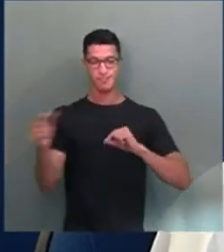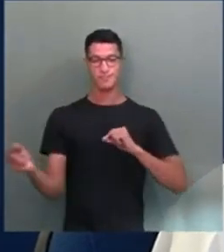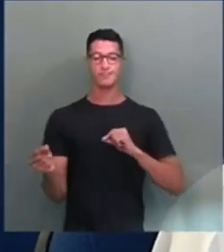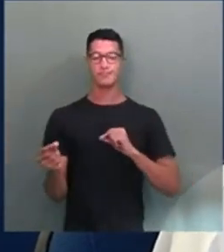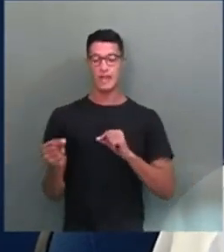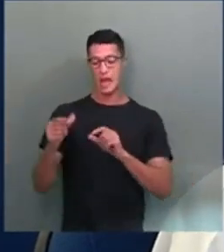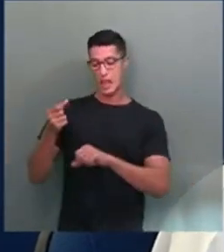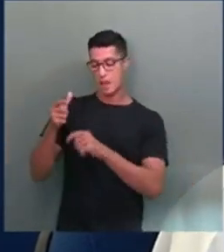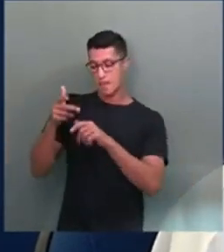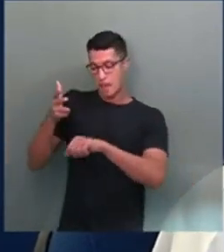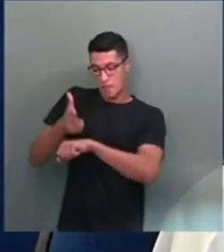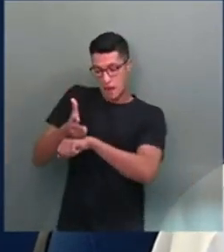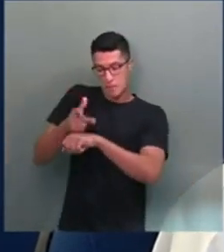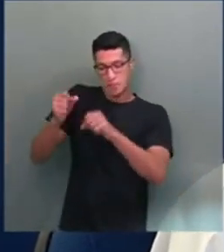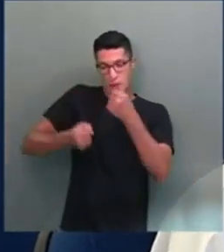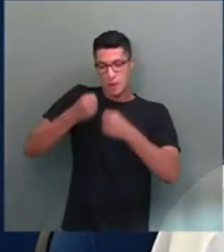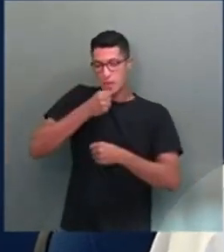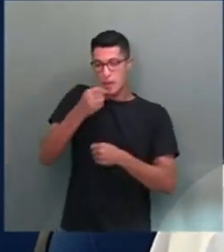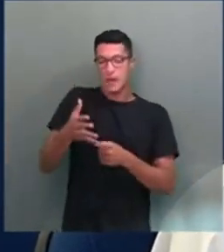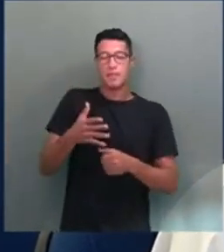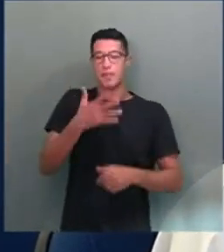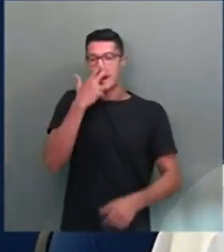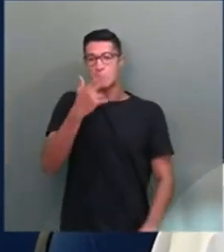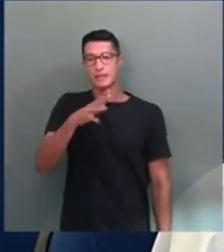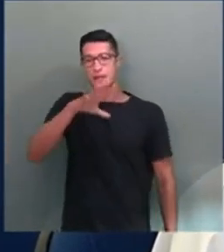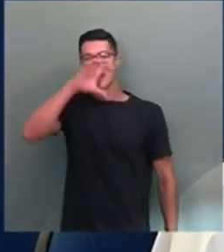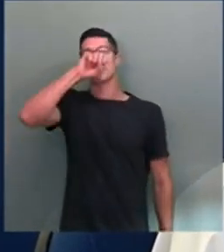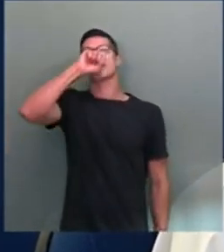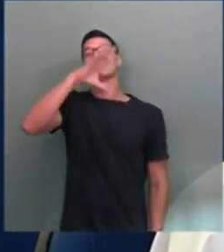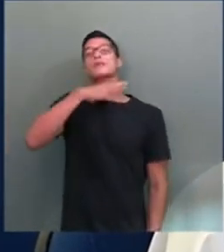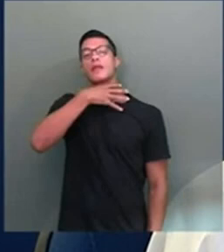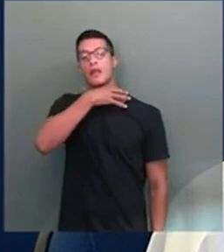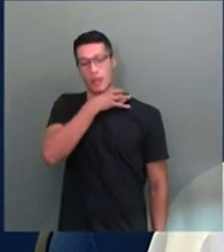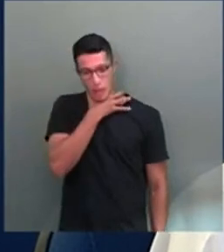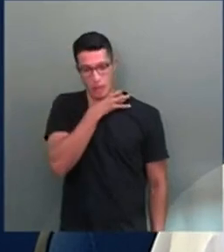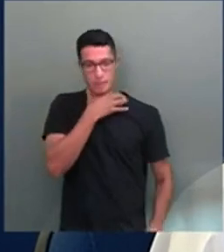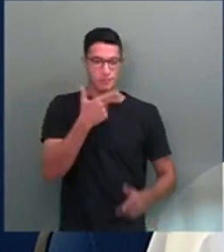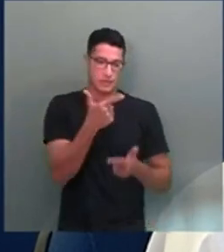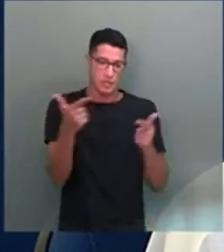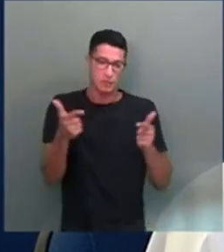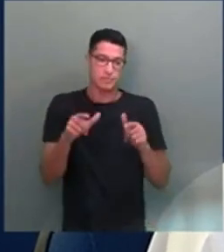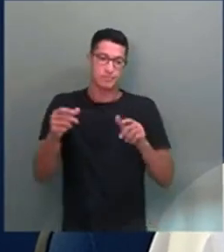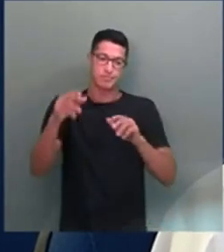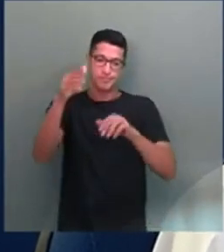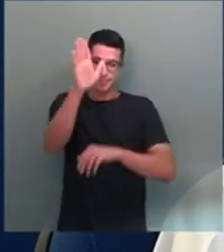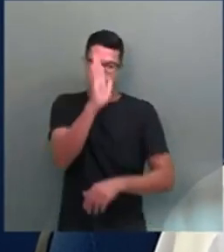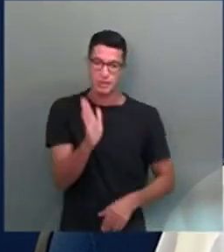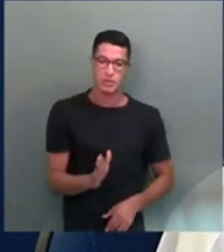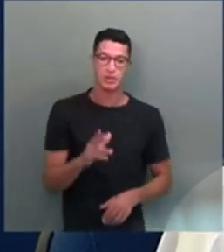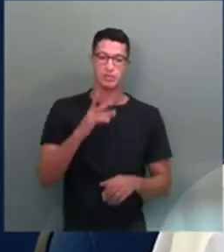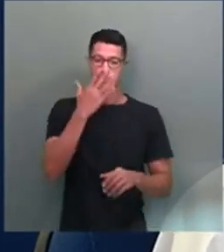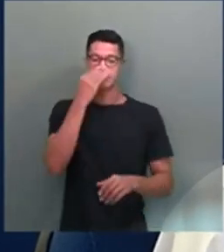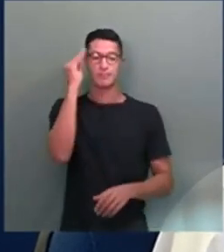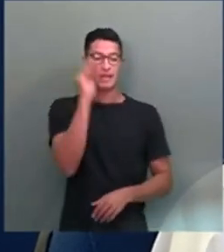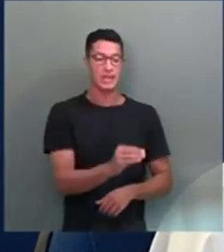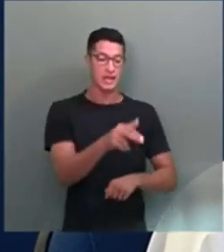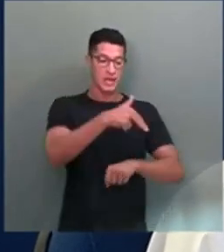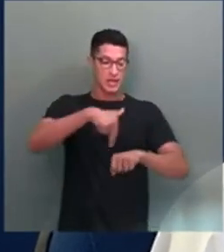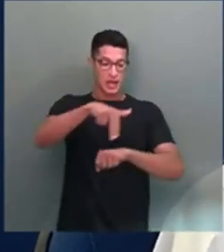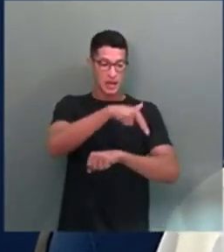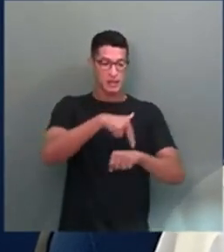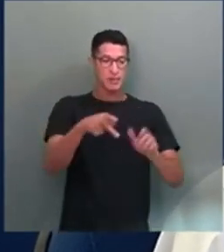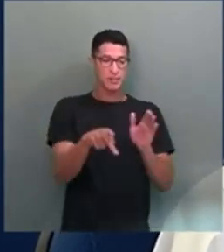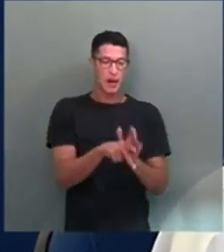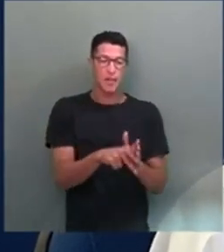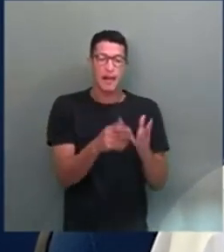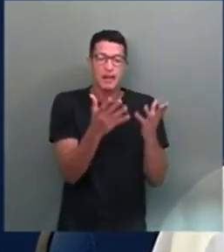imprensa, está decretada a asfixia, sequestrada a representação nacional, condenada a nação a uma atmosfera